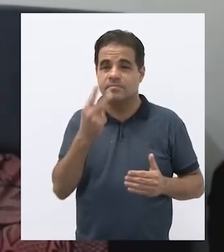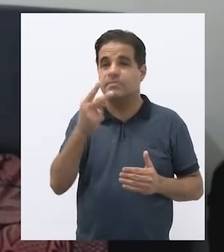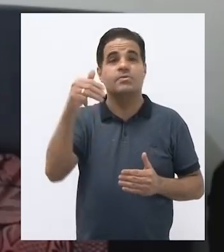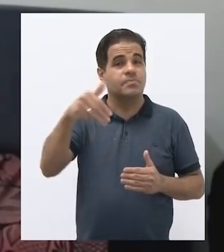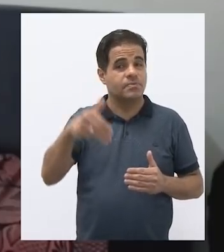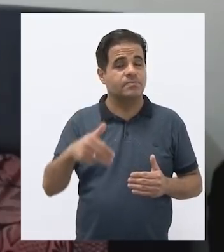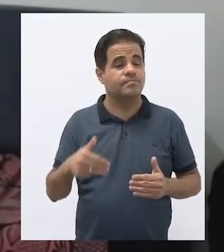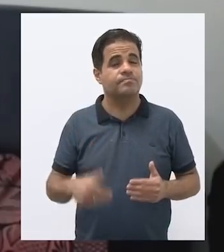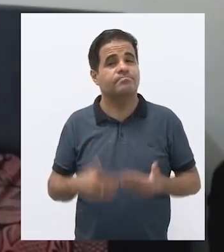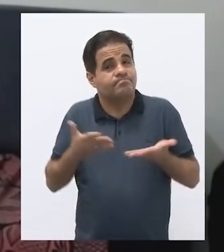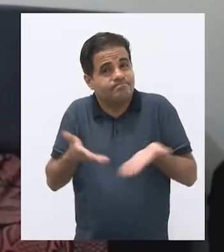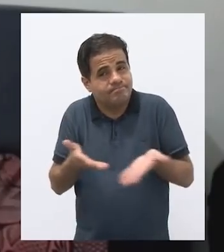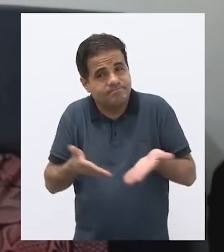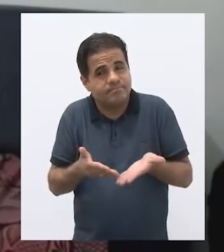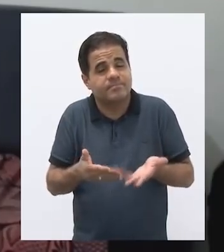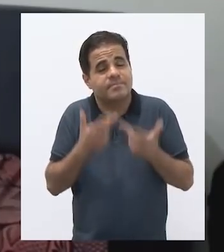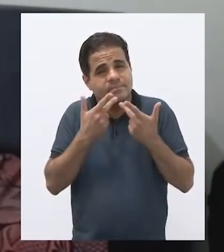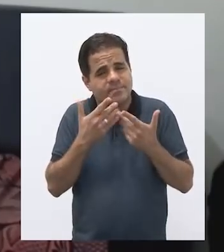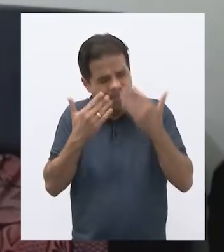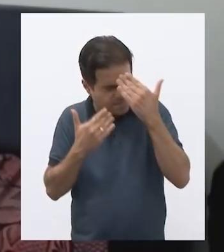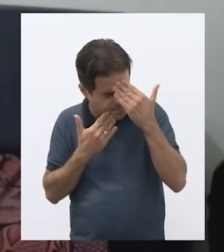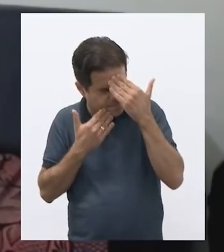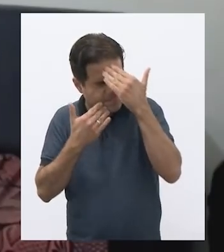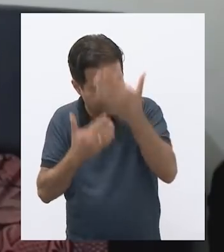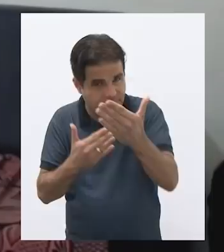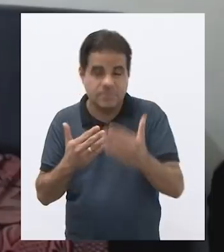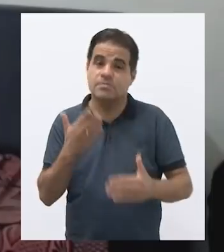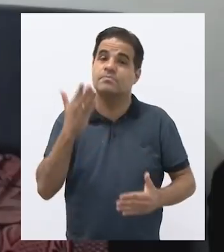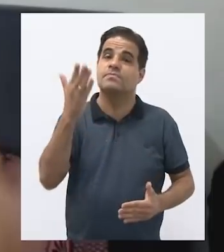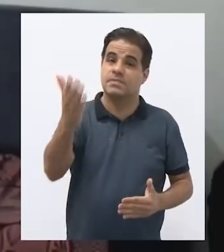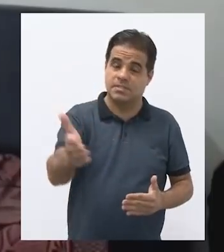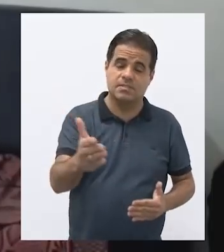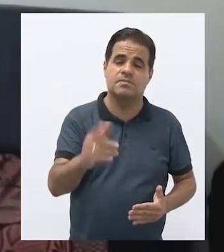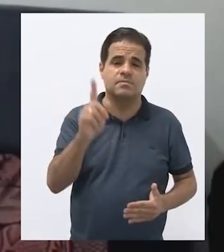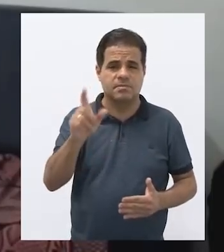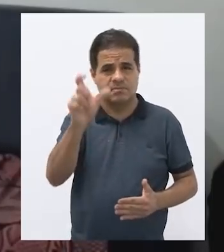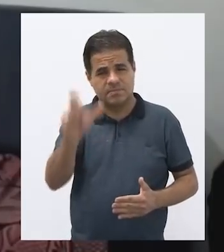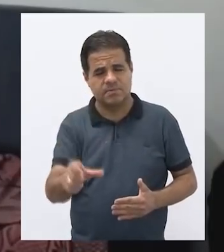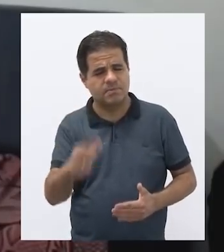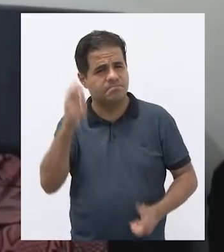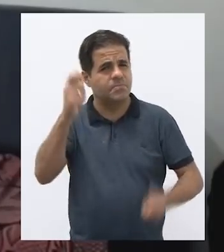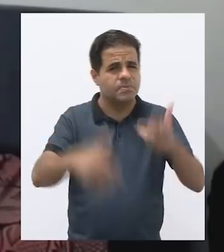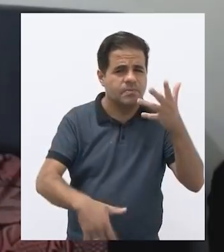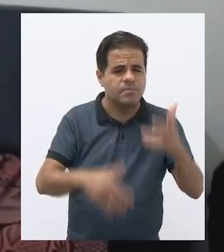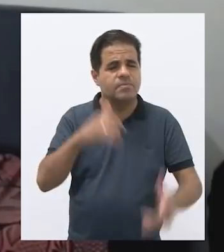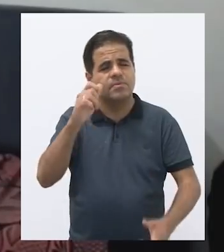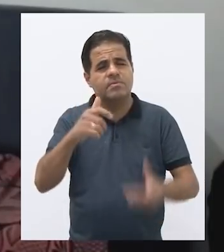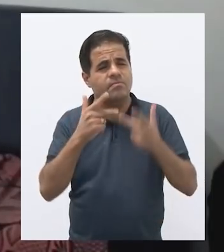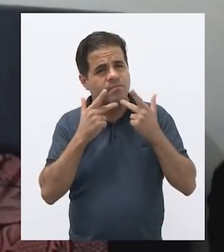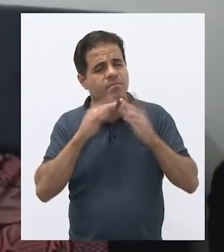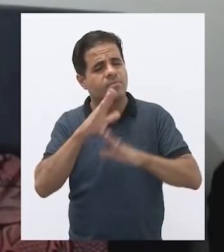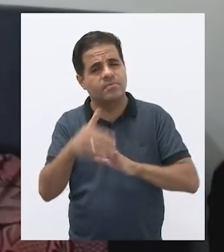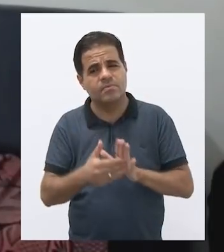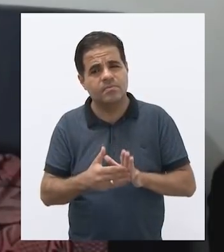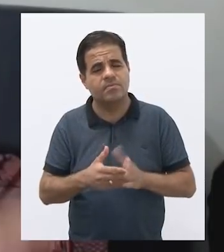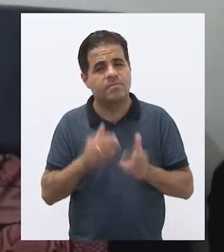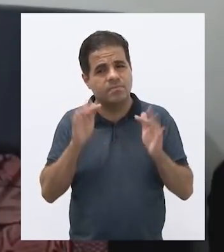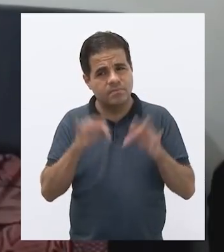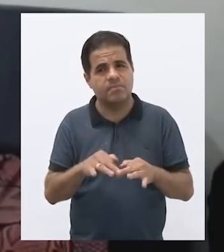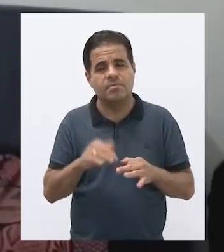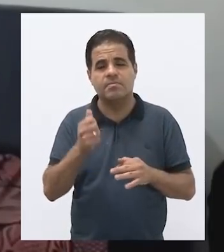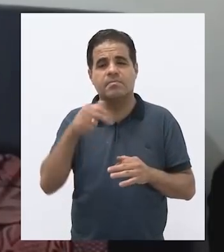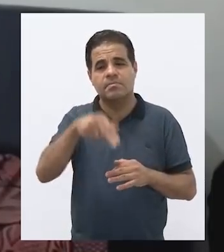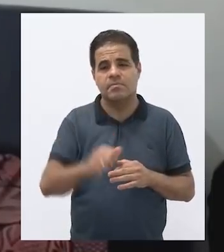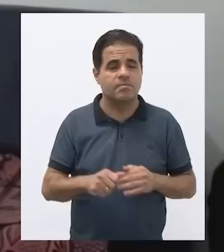2, deixar meu agradecimento para você colocar suas considerações finais aqui, depois a